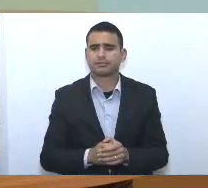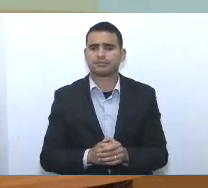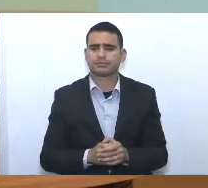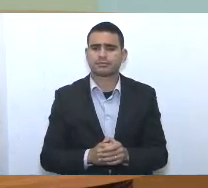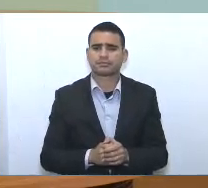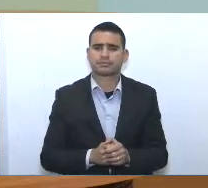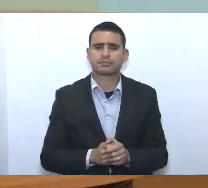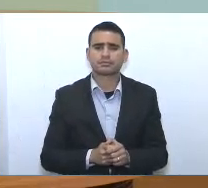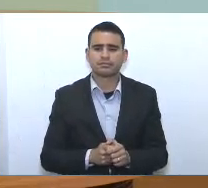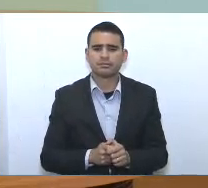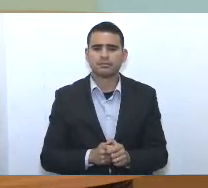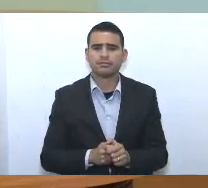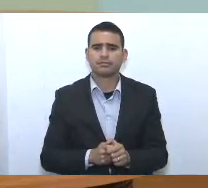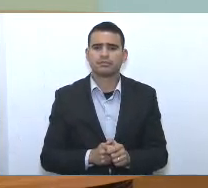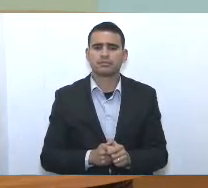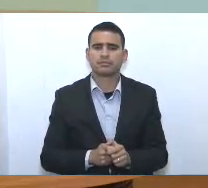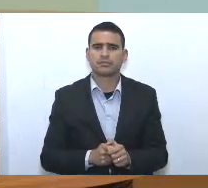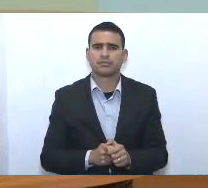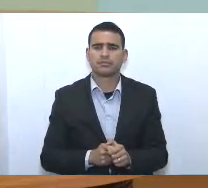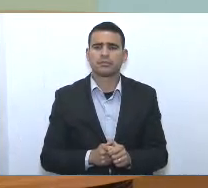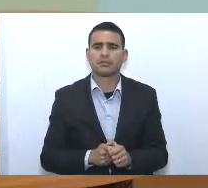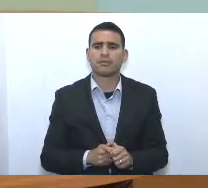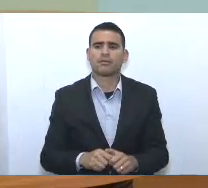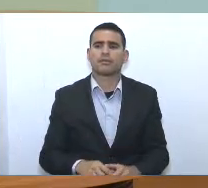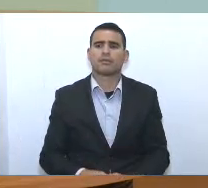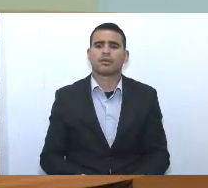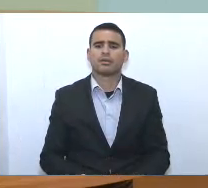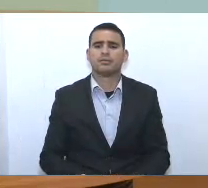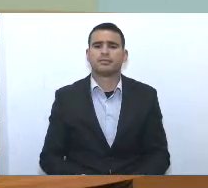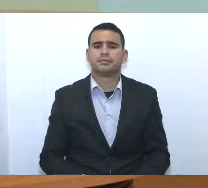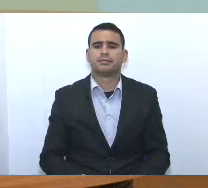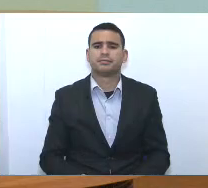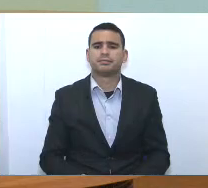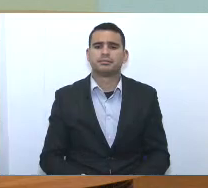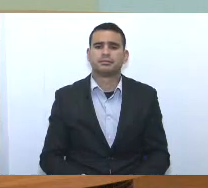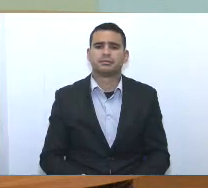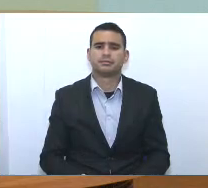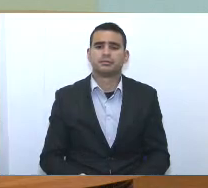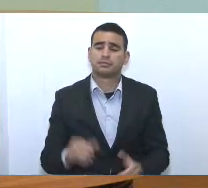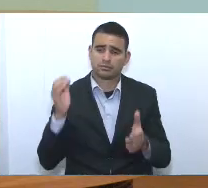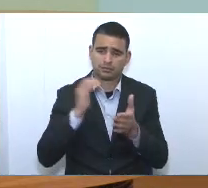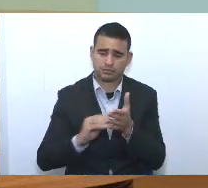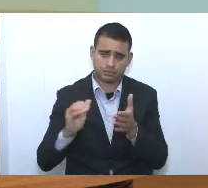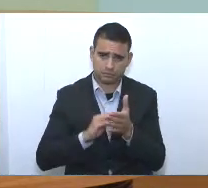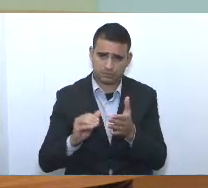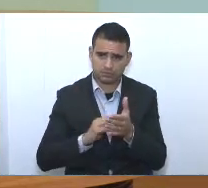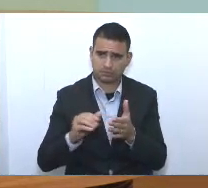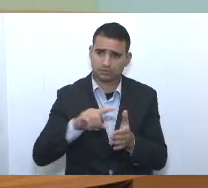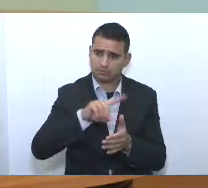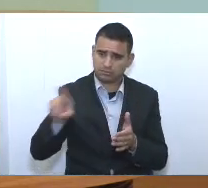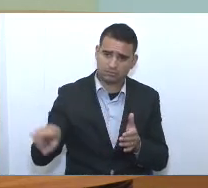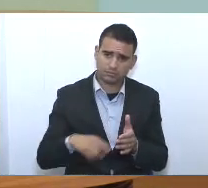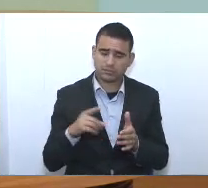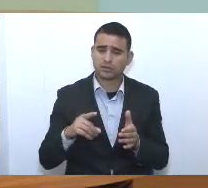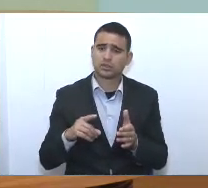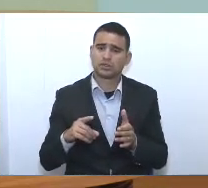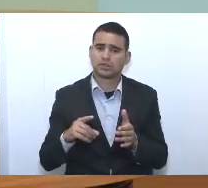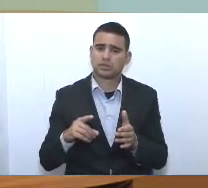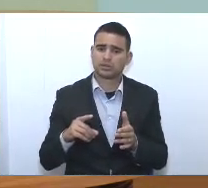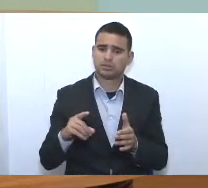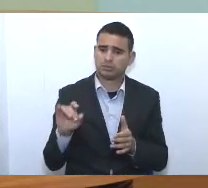Canide, acima de tudo, temos algumas particularidades, somos irmãos em Cristo